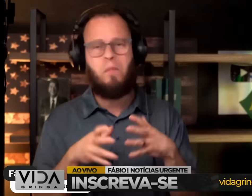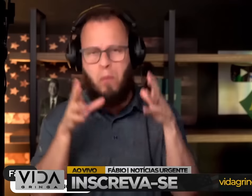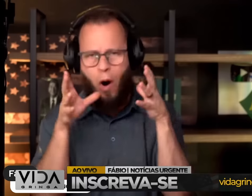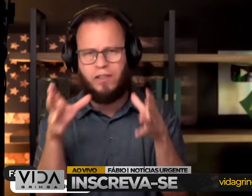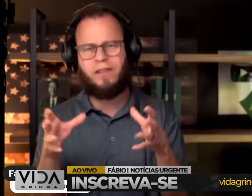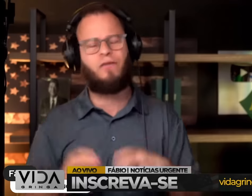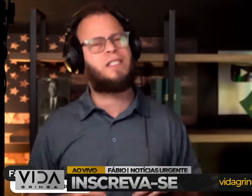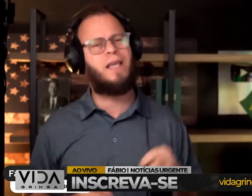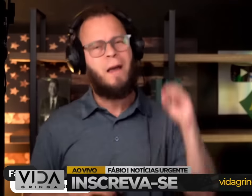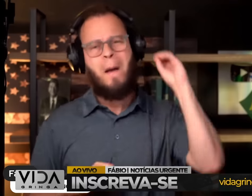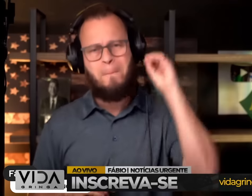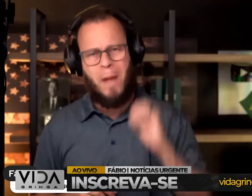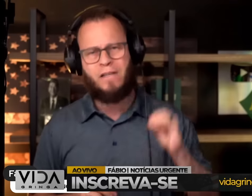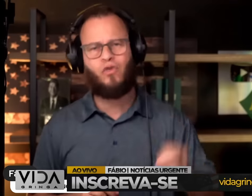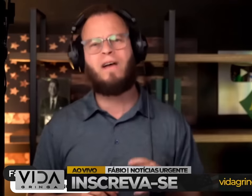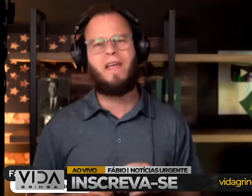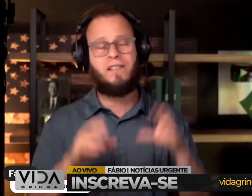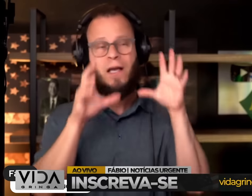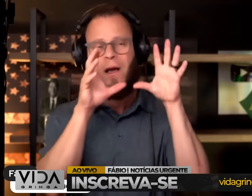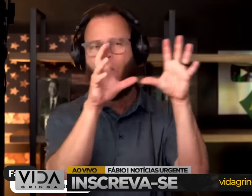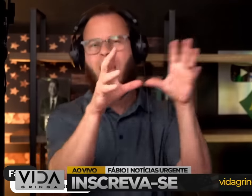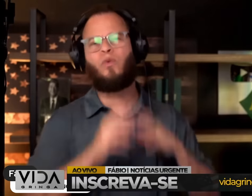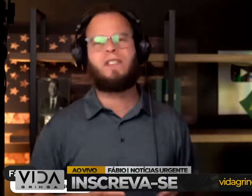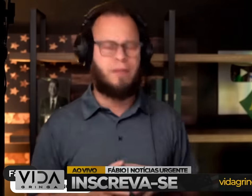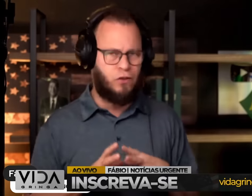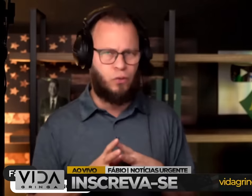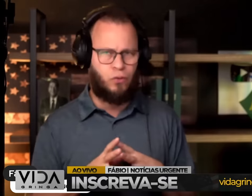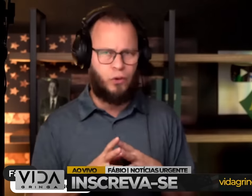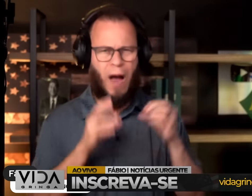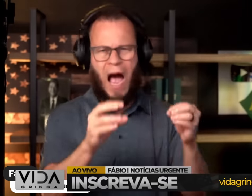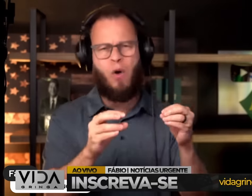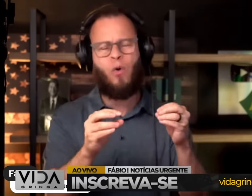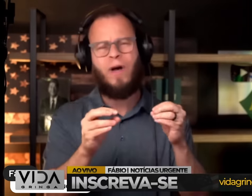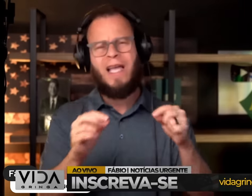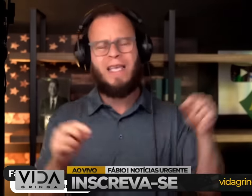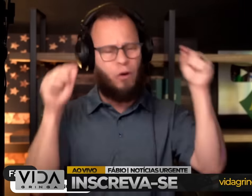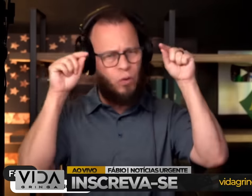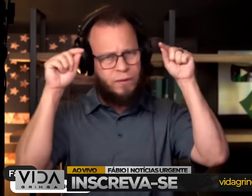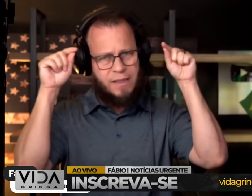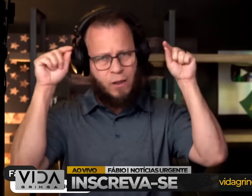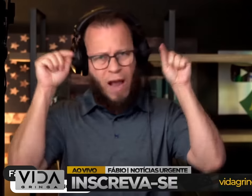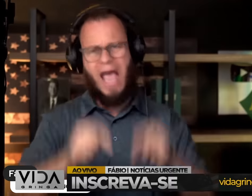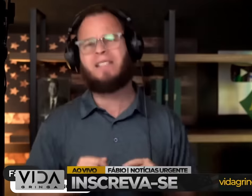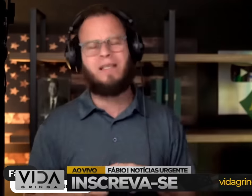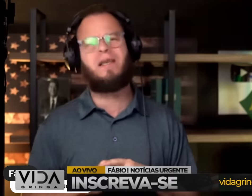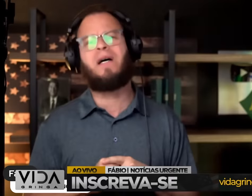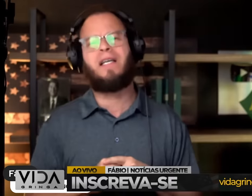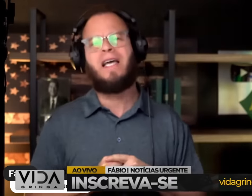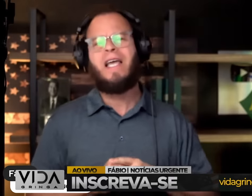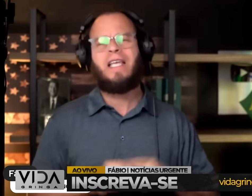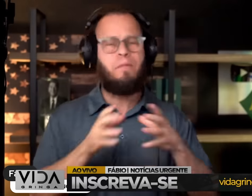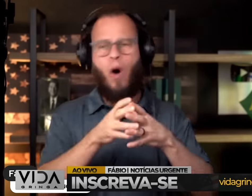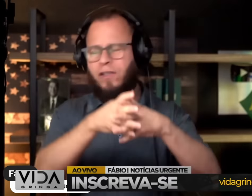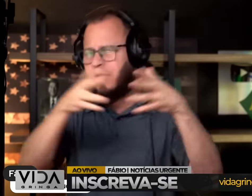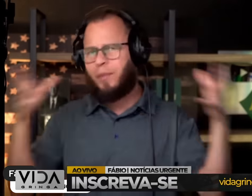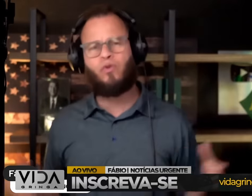eu mostre a você mais uma vez uma luz atrás do túnel algo que aconteceu essa semana